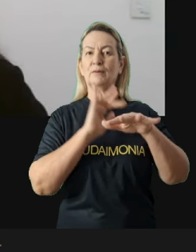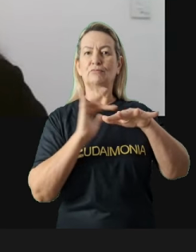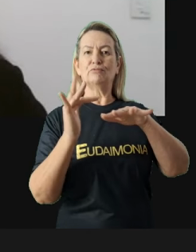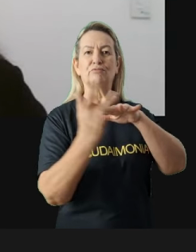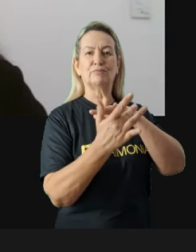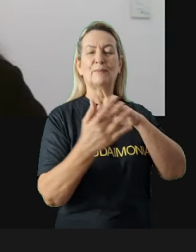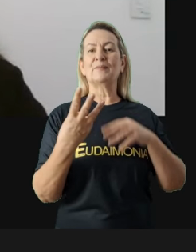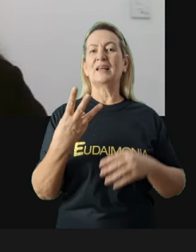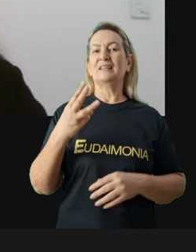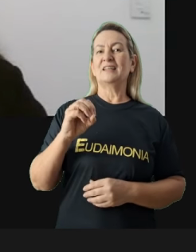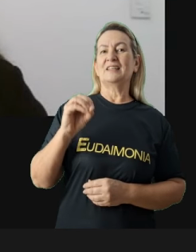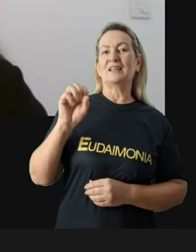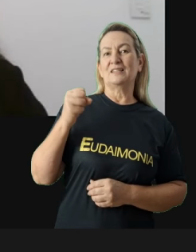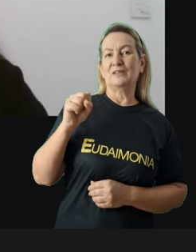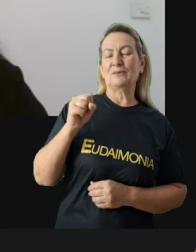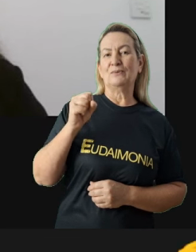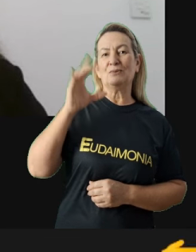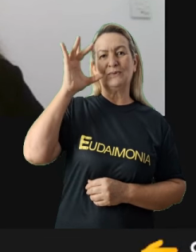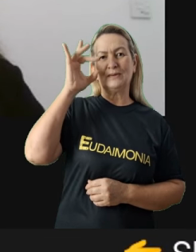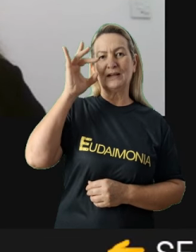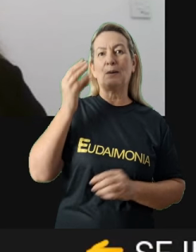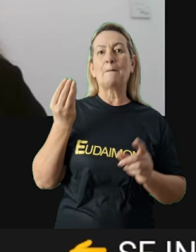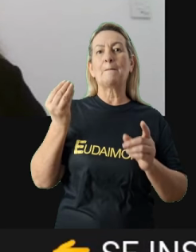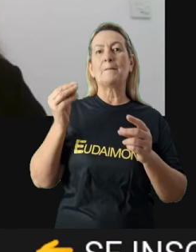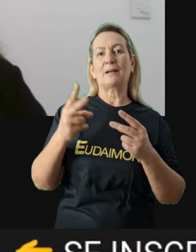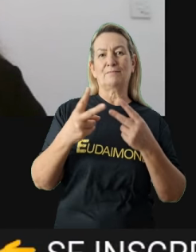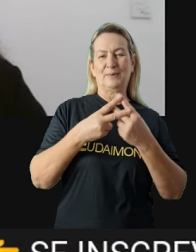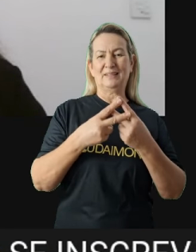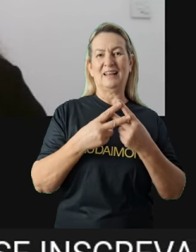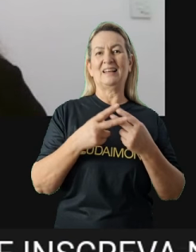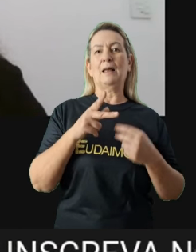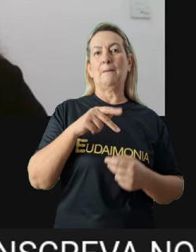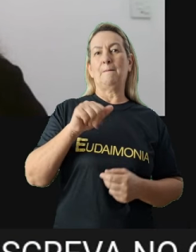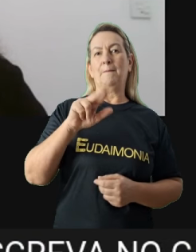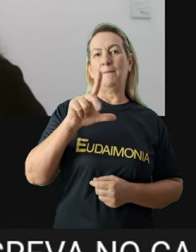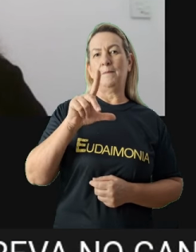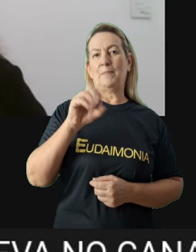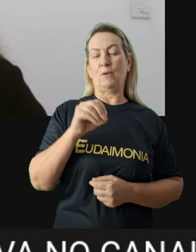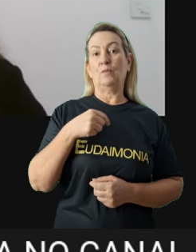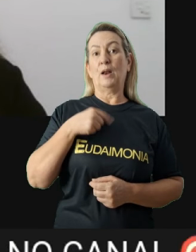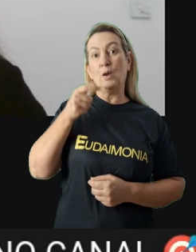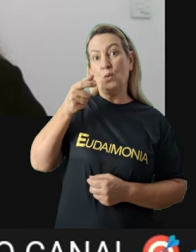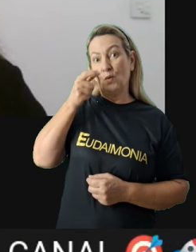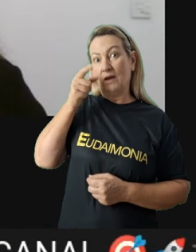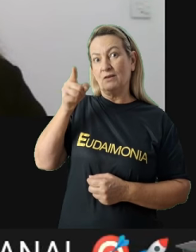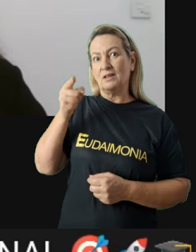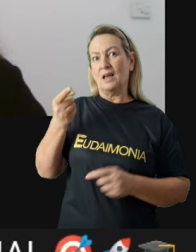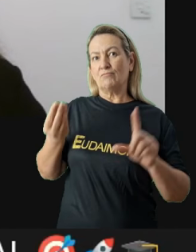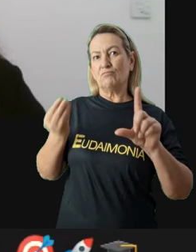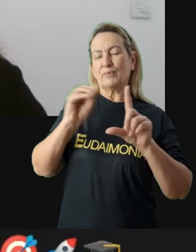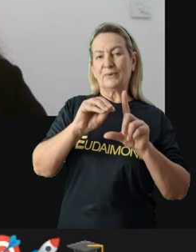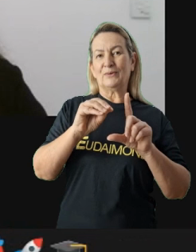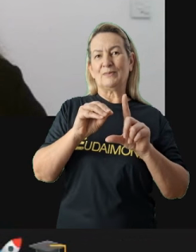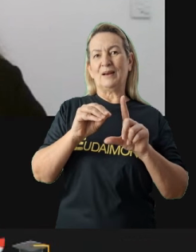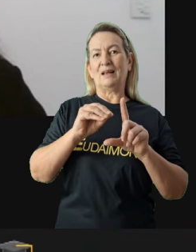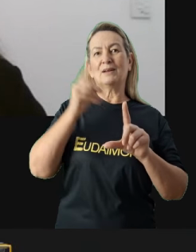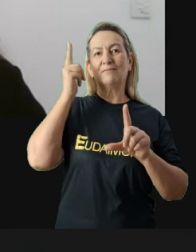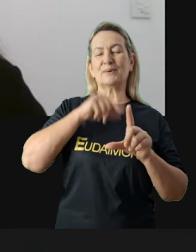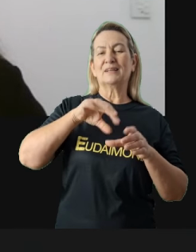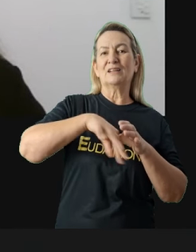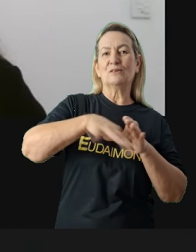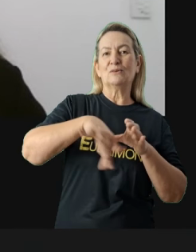no canal, vai aí, pega suas anotações de hoje, faz um filminho ali, ó, 30 segundinhos, posta lá no Instagram, posta no LinkedIn, marca o